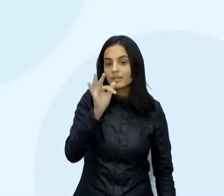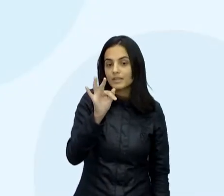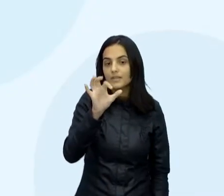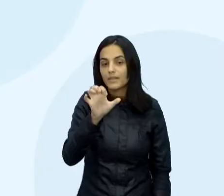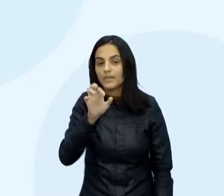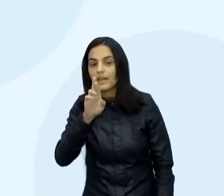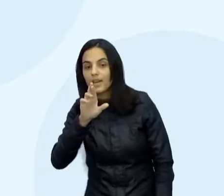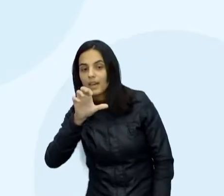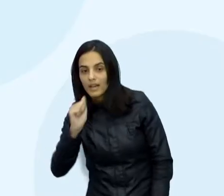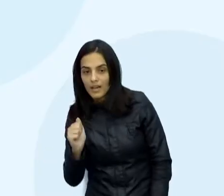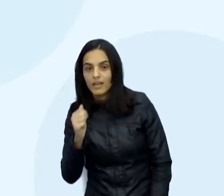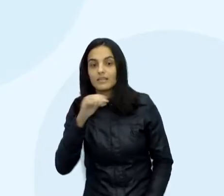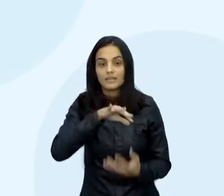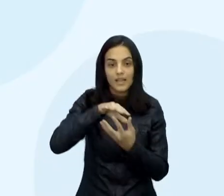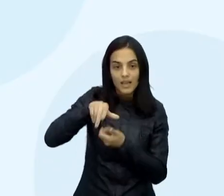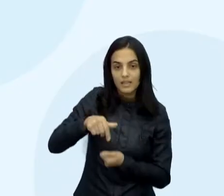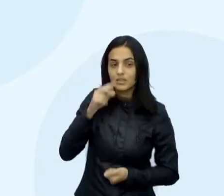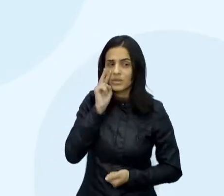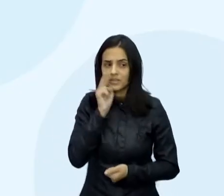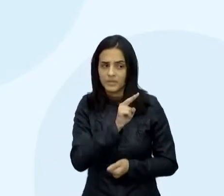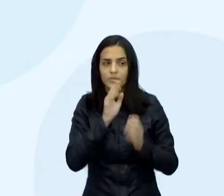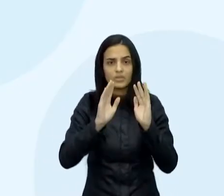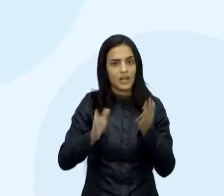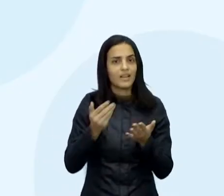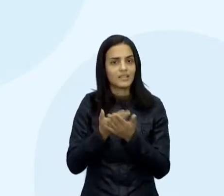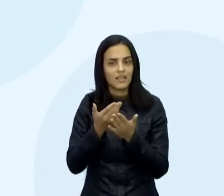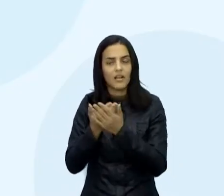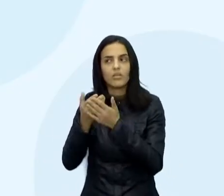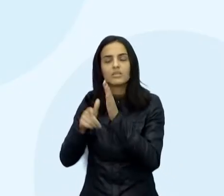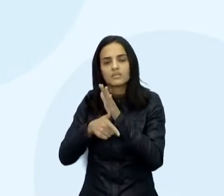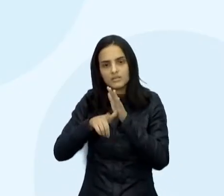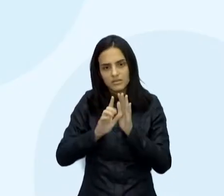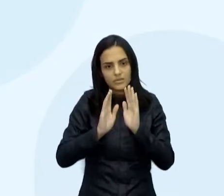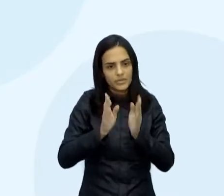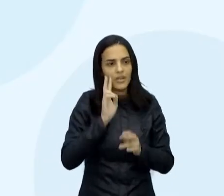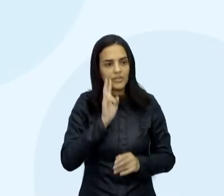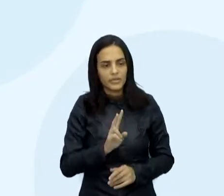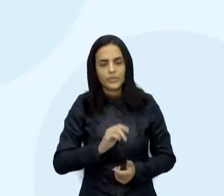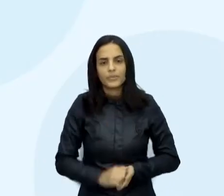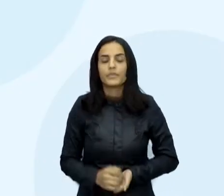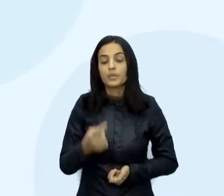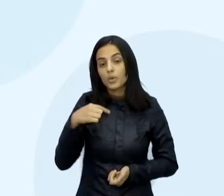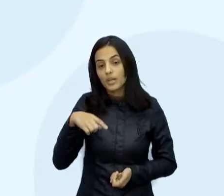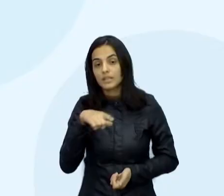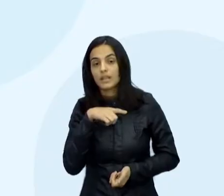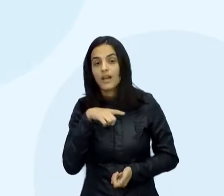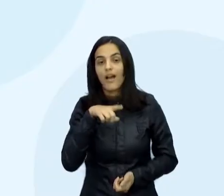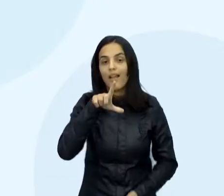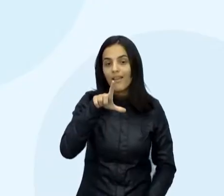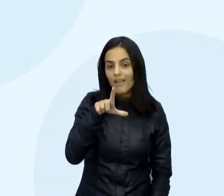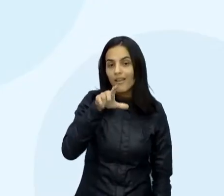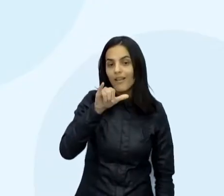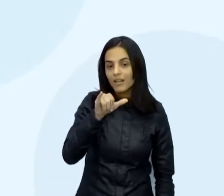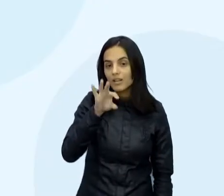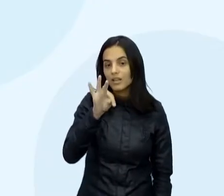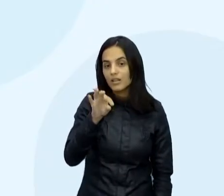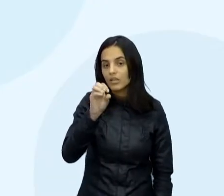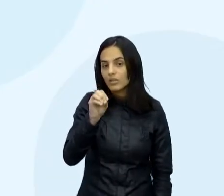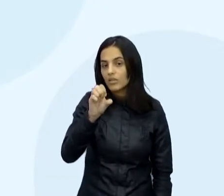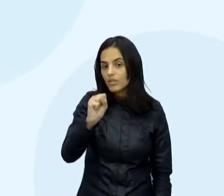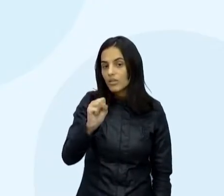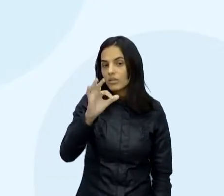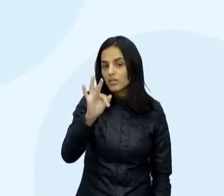que nós já vimos em aulas anteriores aí deste componente. Então nós temos aí a litosfera, né, que representa